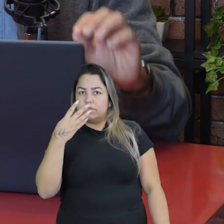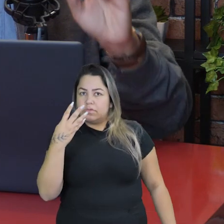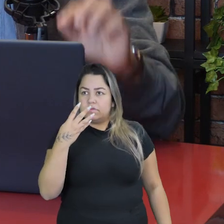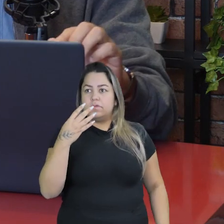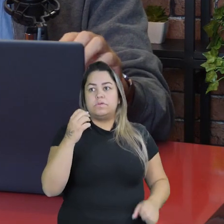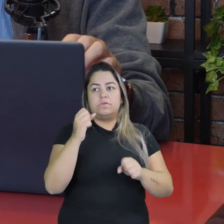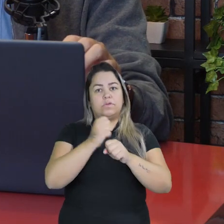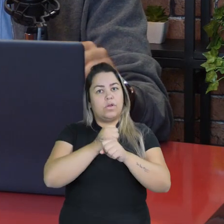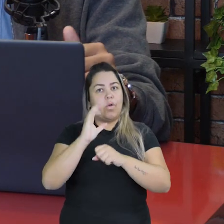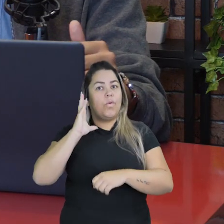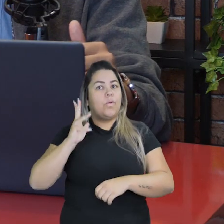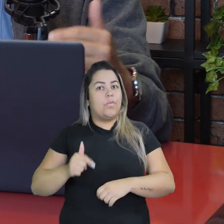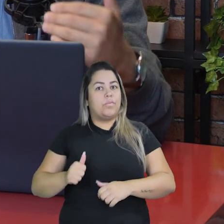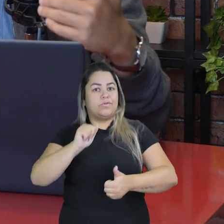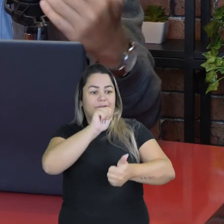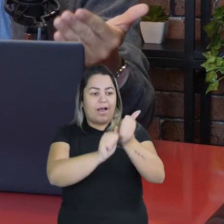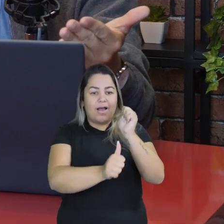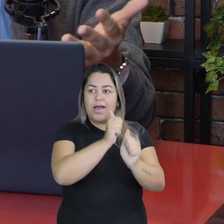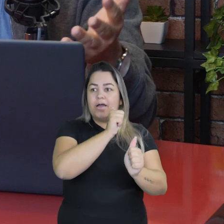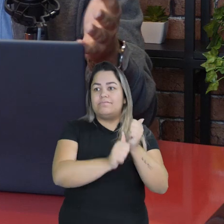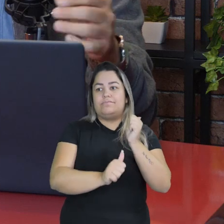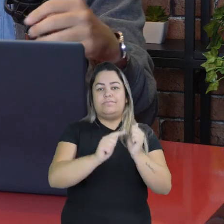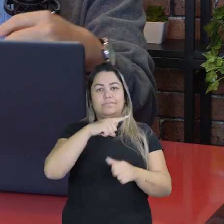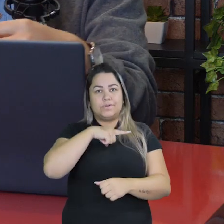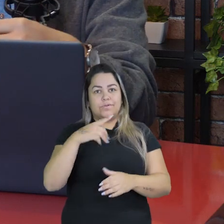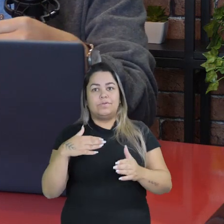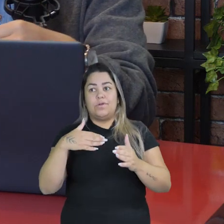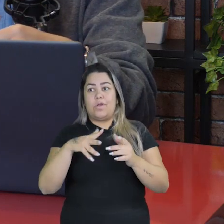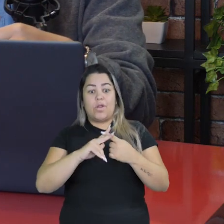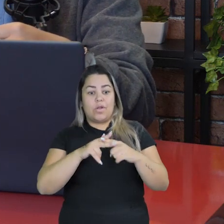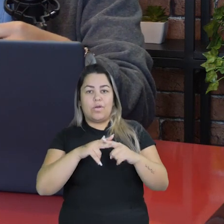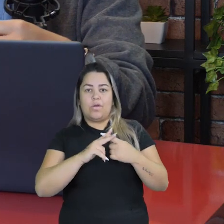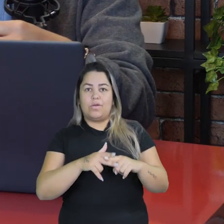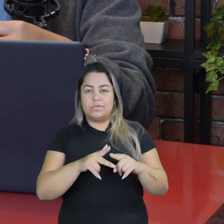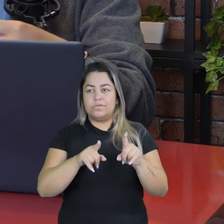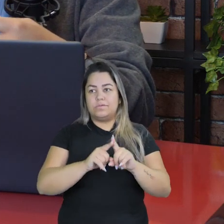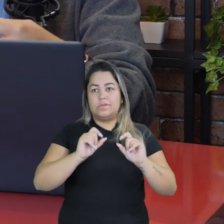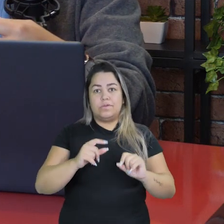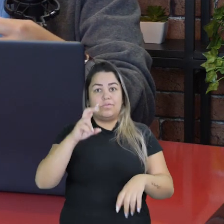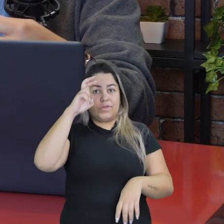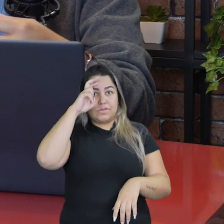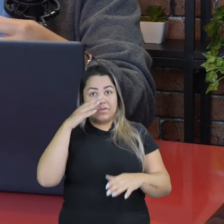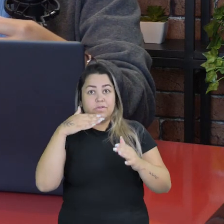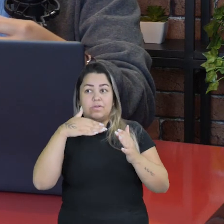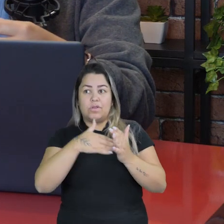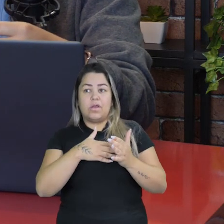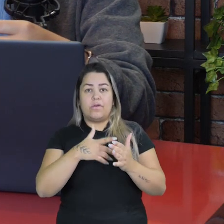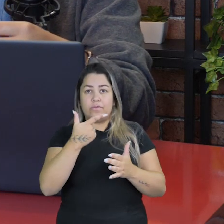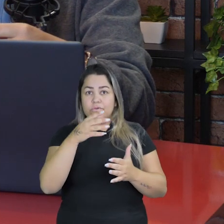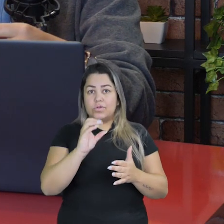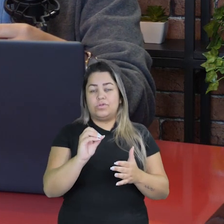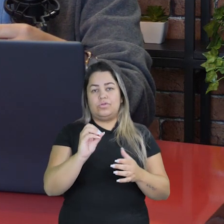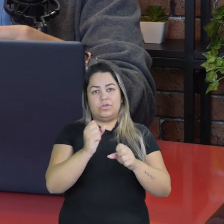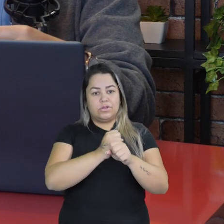só, após 14 anos, o Bolsa Atleta teve seu primeiro reajuste na última quinta-feira. O programa, que